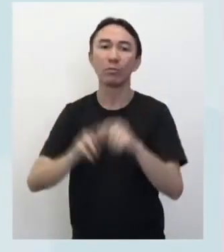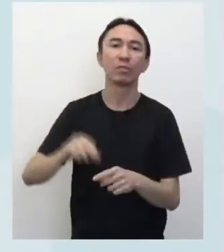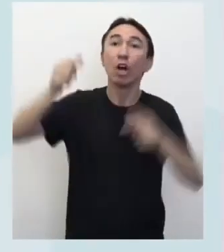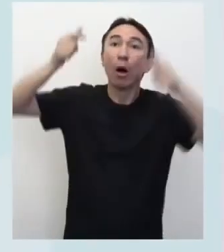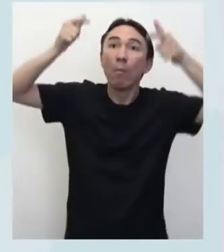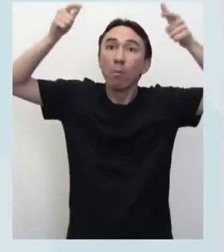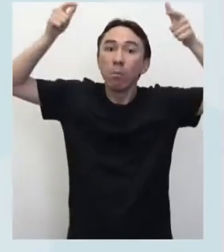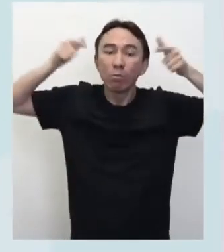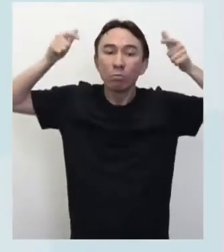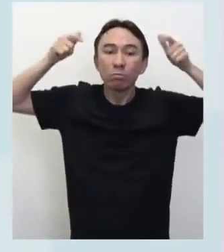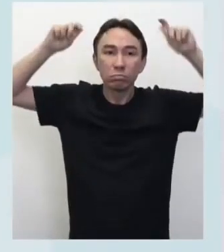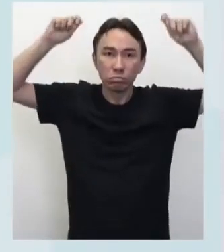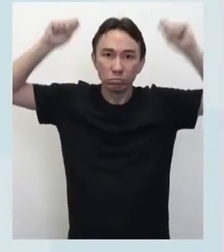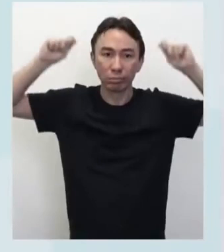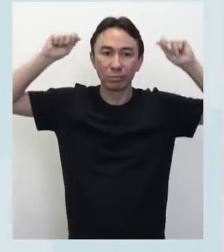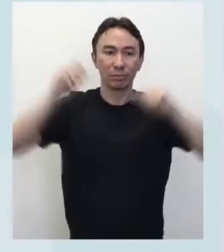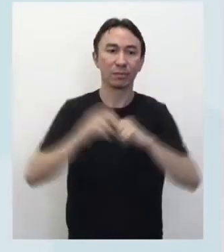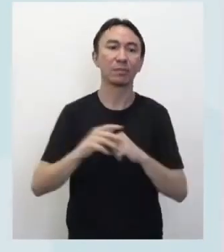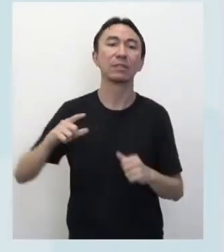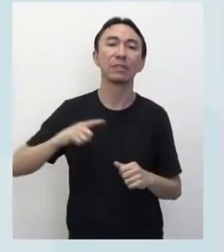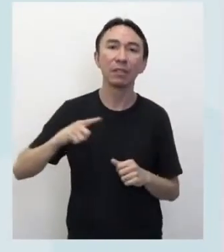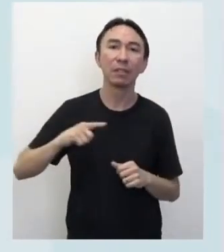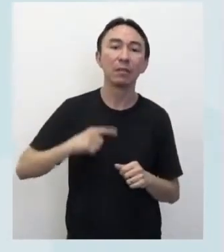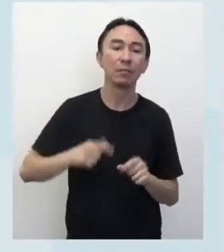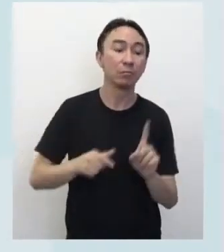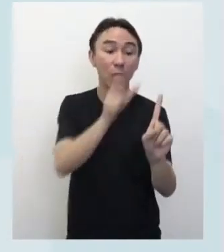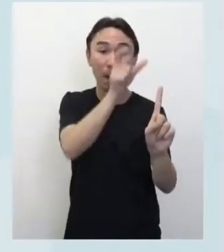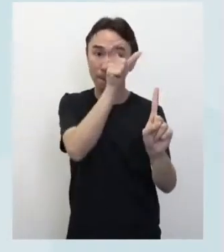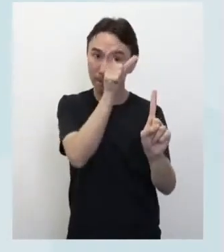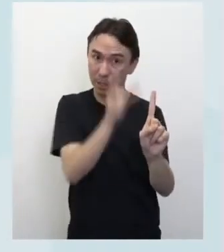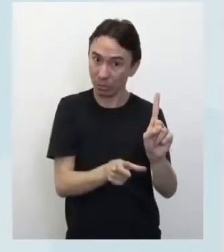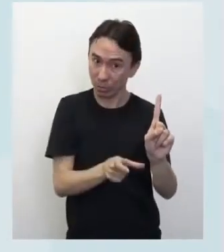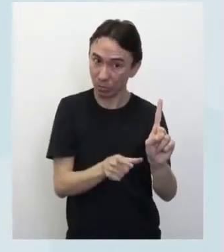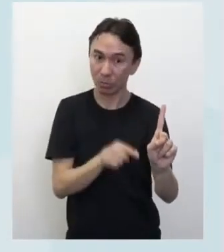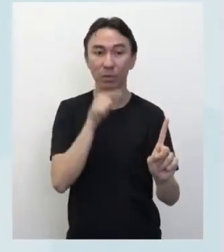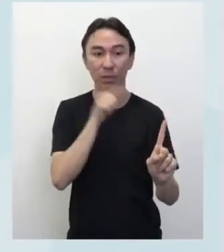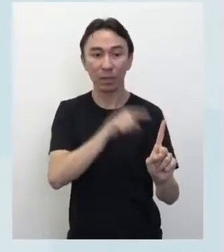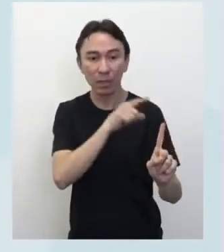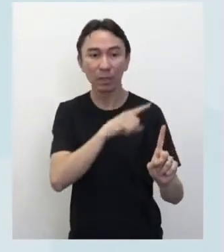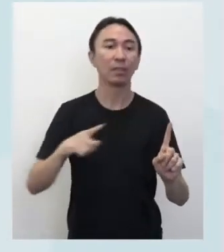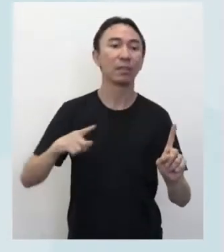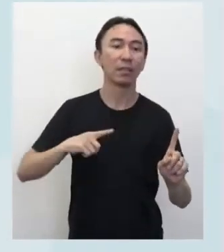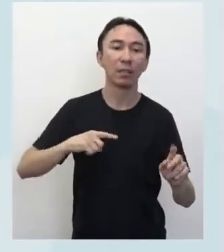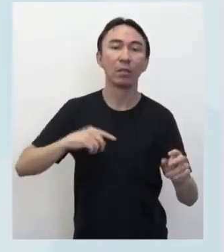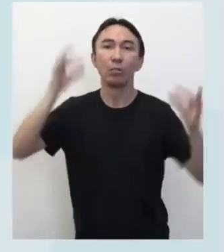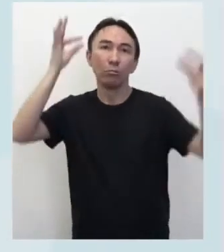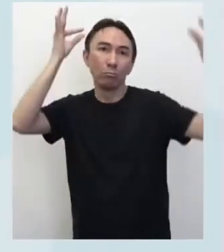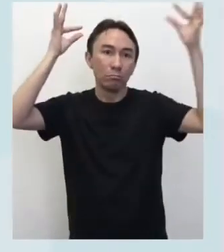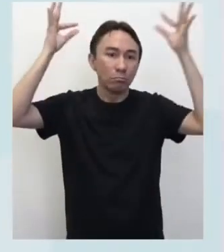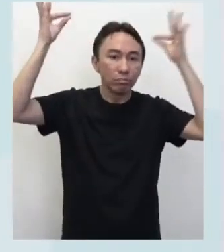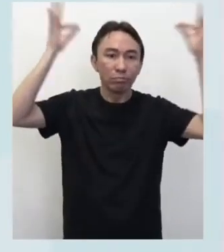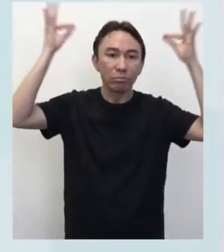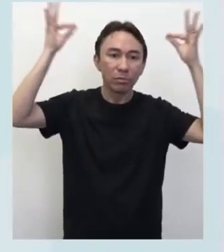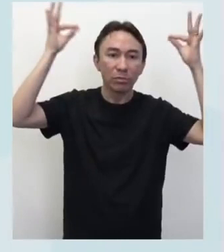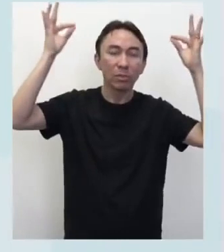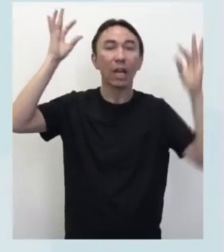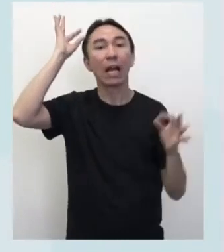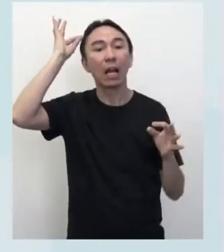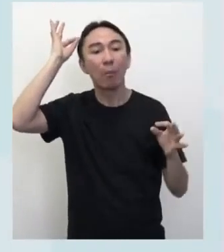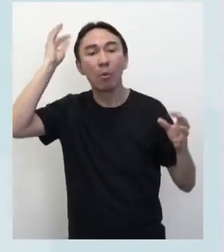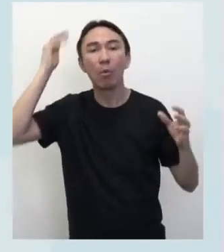pessoa, uma personagem que está com uma cartola, o cabelo dele assim é